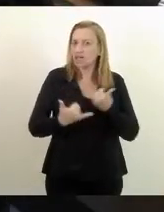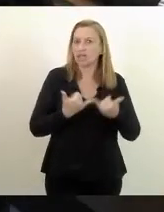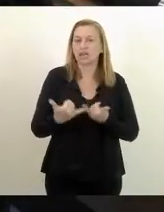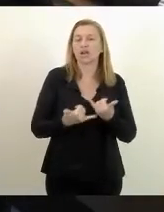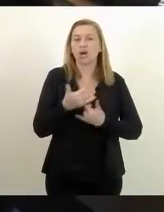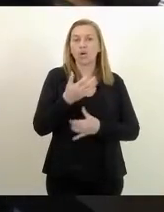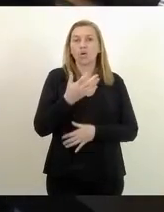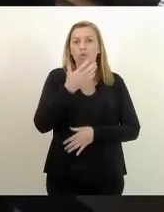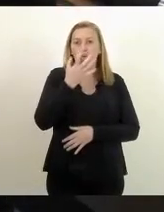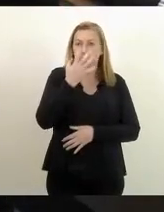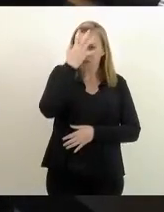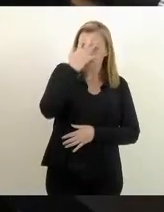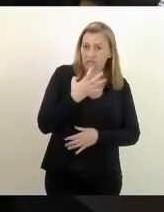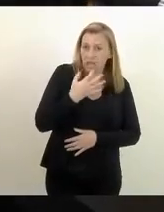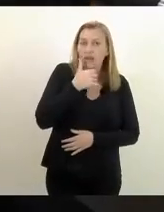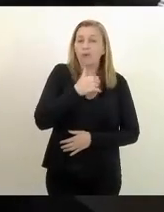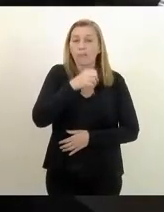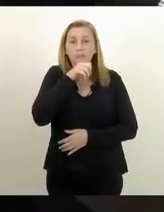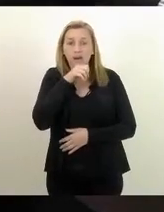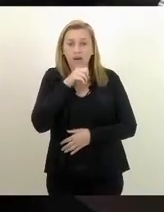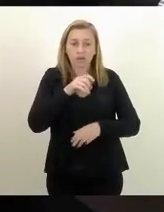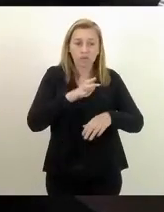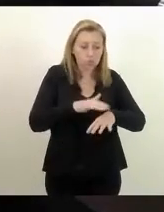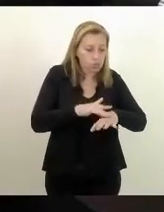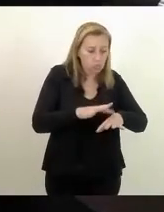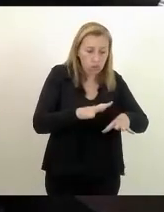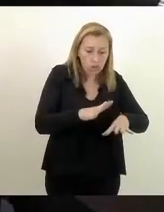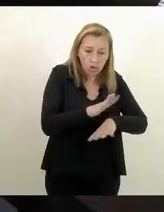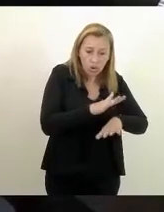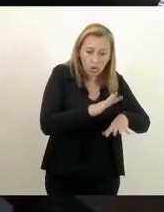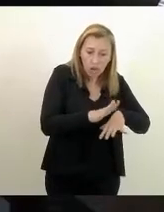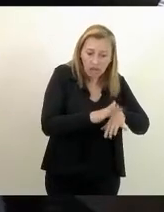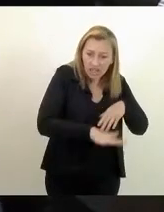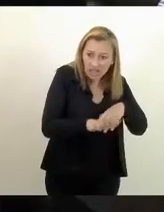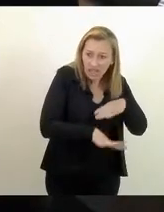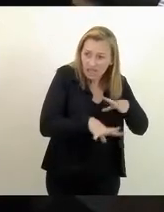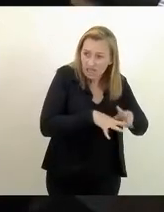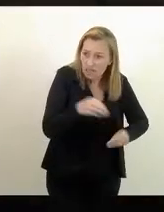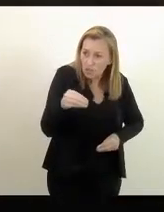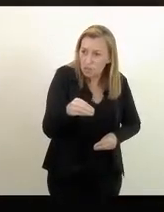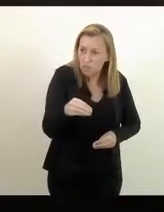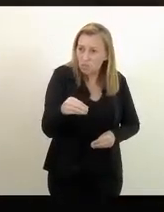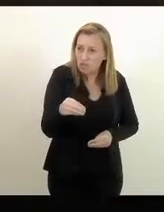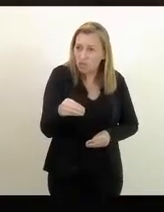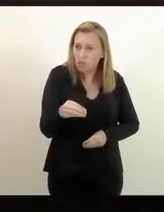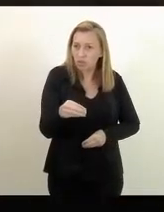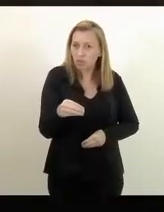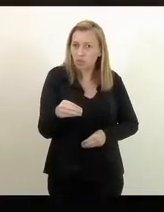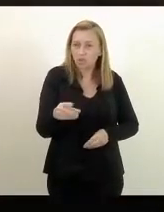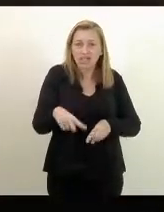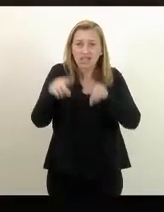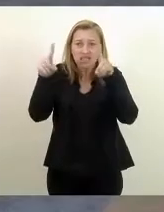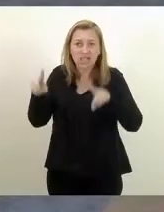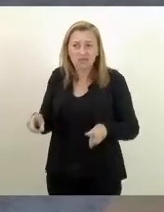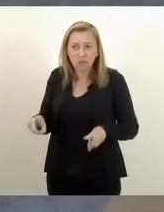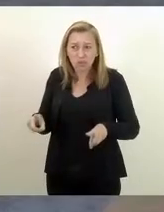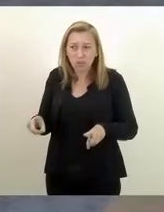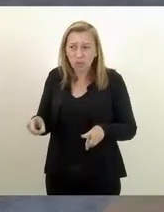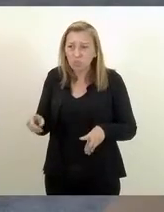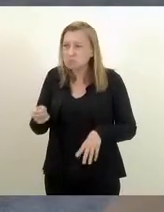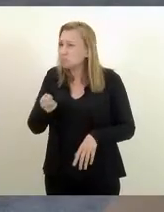problema grave do desaparecimento de seu filho ou de um ente querido, não pode, de maneira nenhuma, por servidor nenhum deste governo,